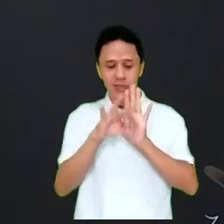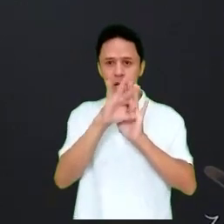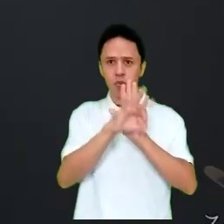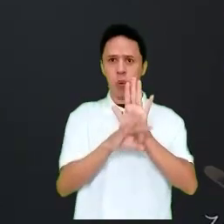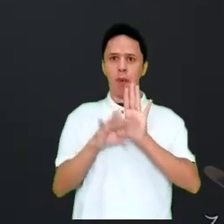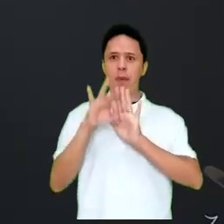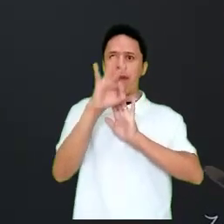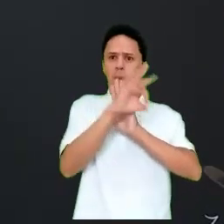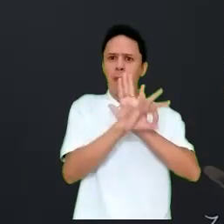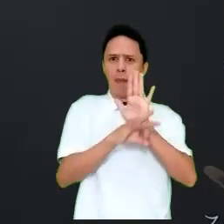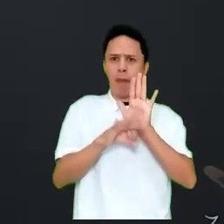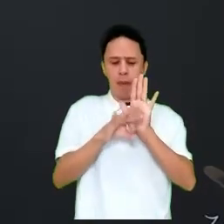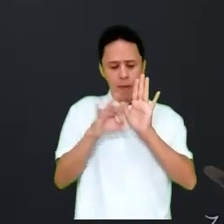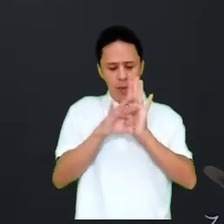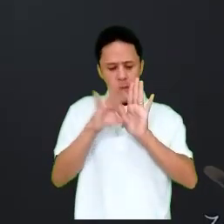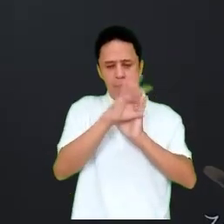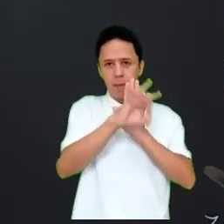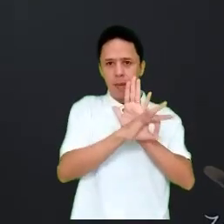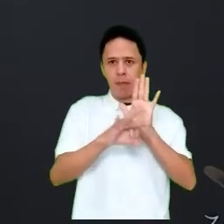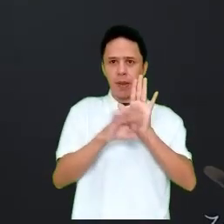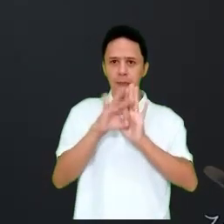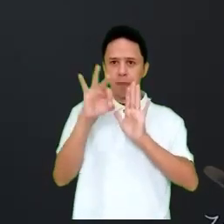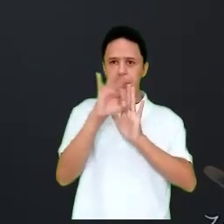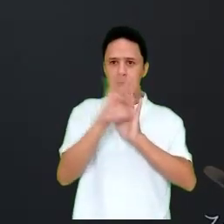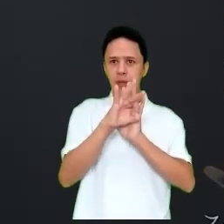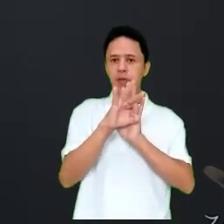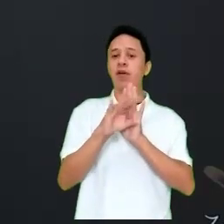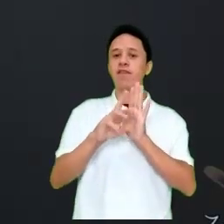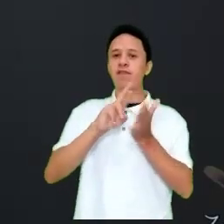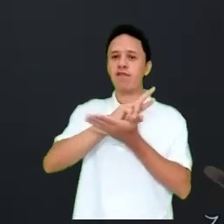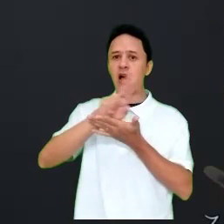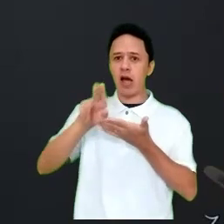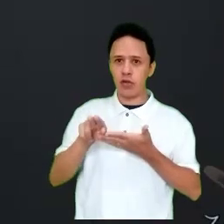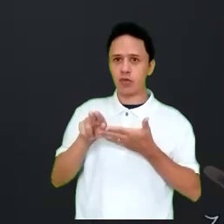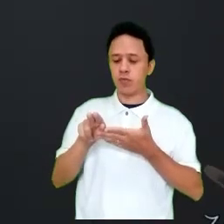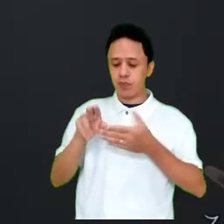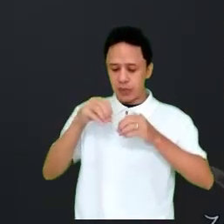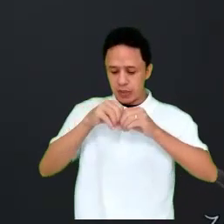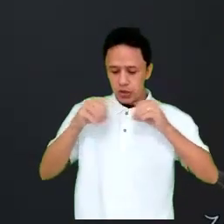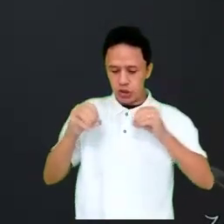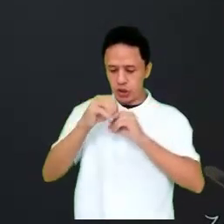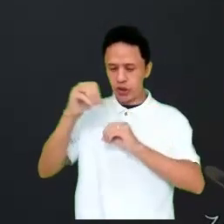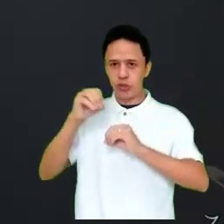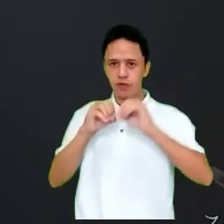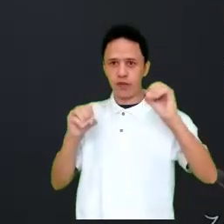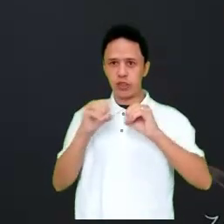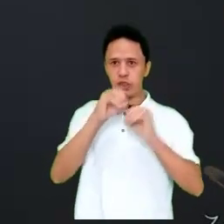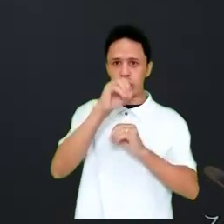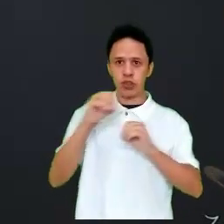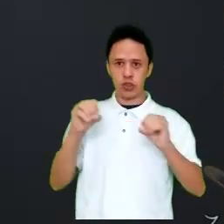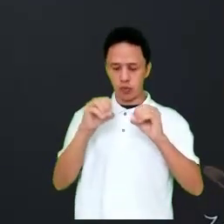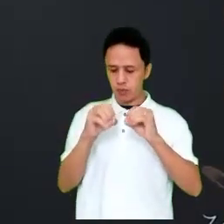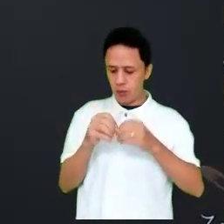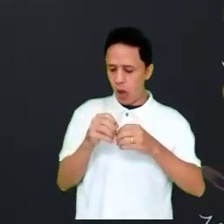célula polinucleada, com vários núcleozinhos. E depois, aí sim, já com os núcleos divididos lá dentro, é que ela